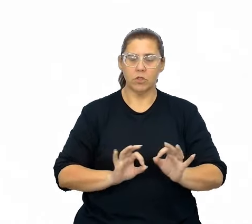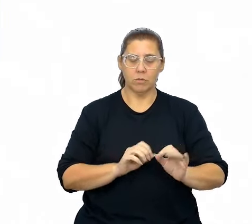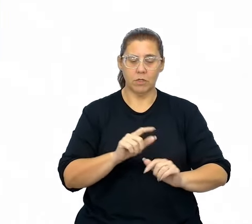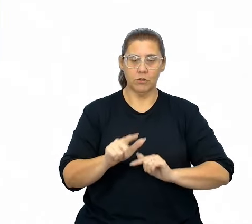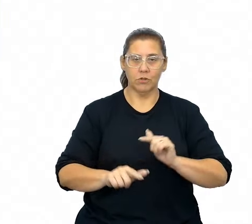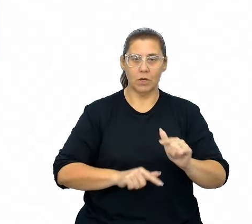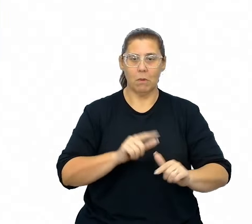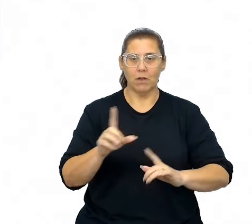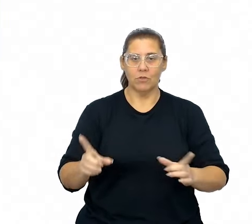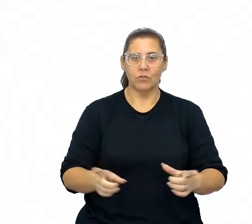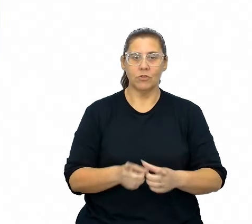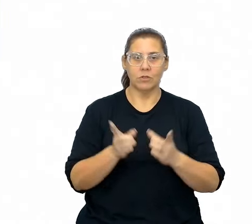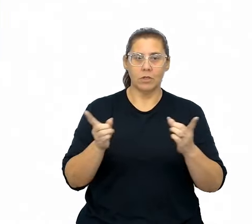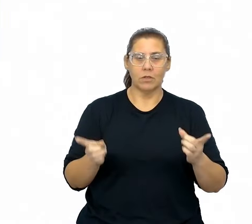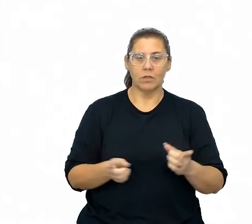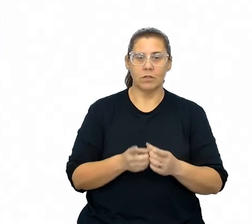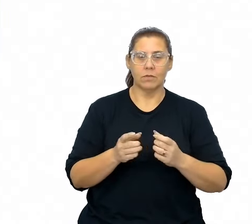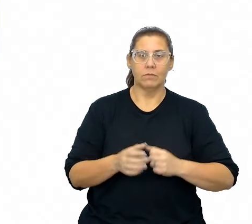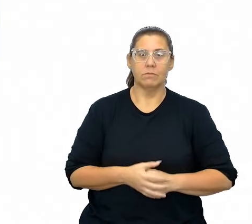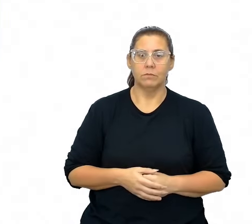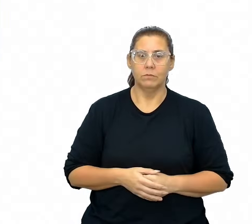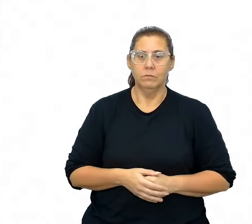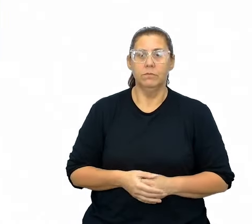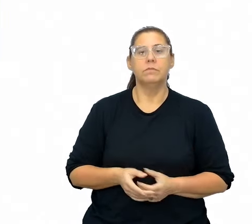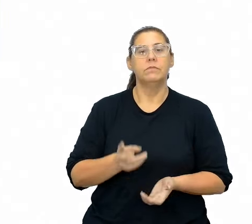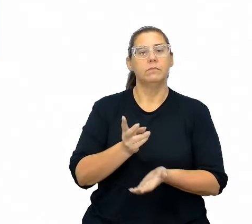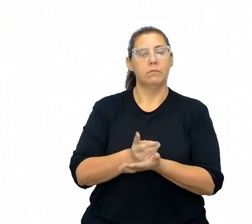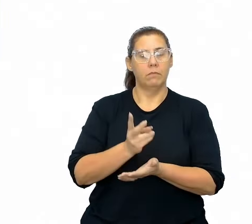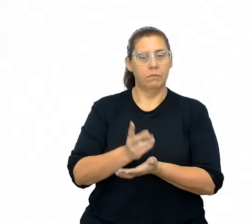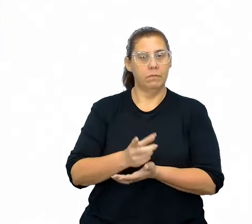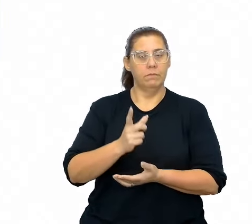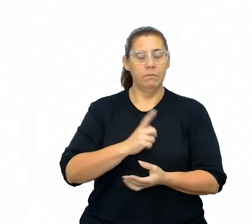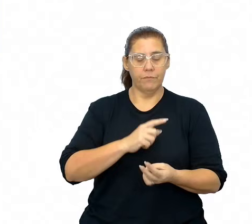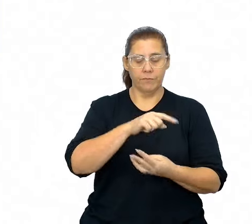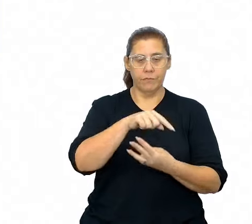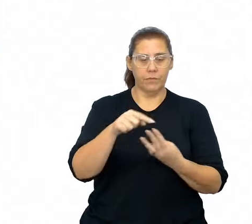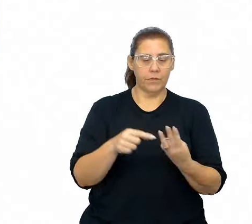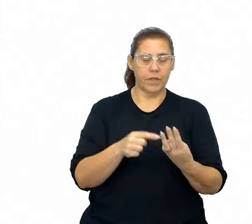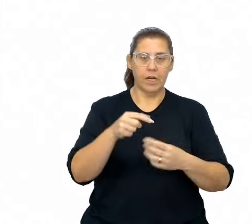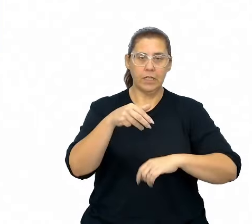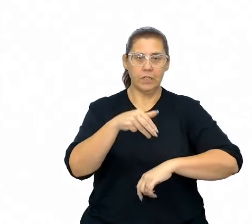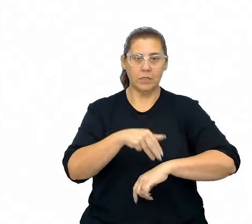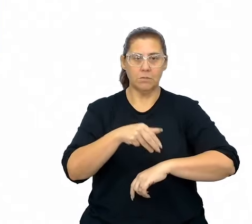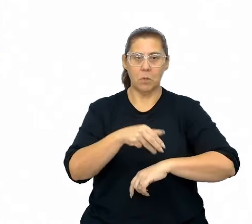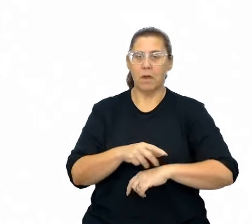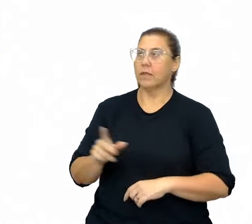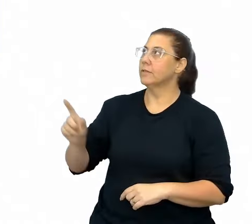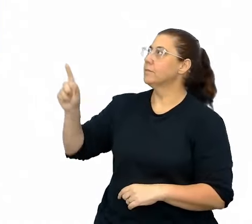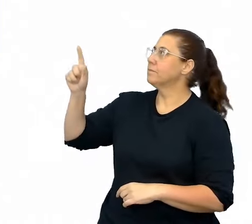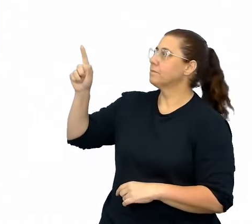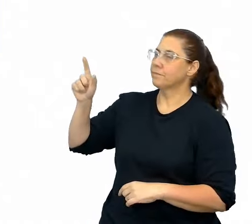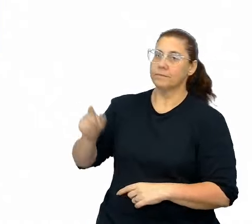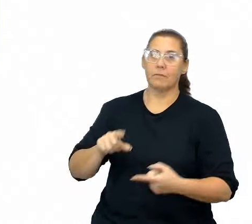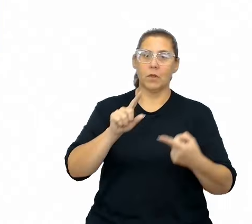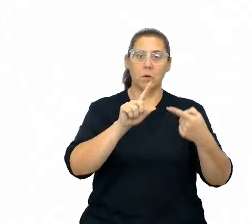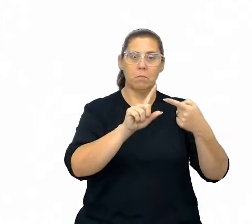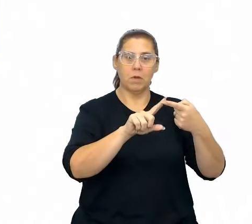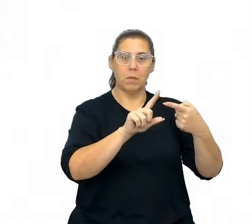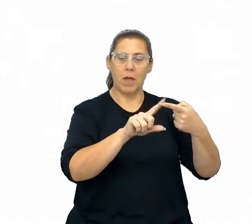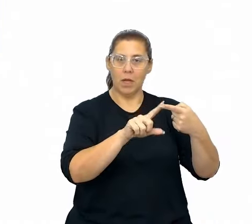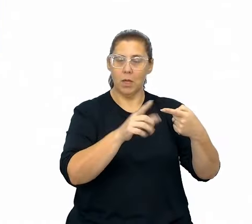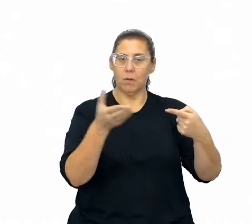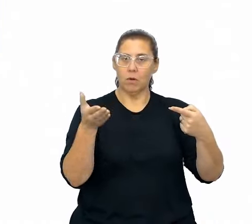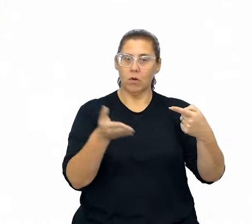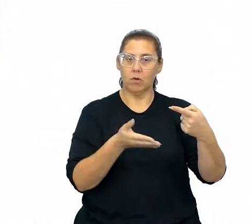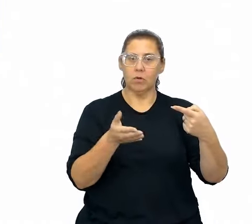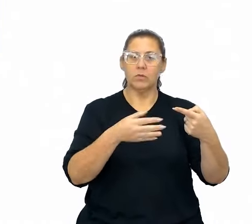trabalho didático. Como sempre, nós temos três momentos da nossa agenda. Esse primeiro